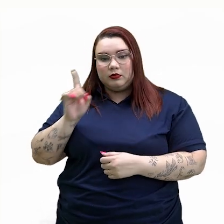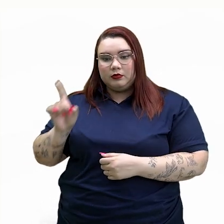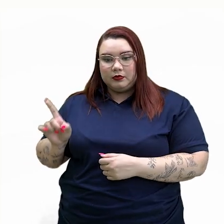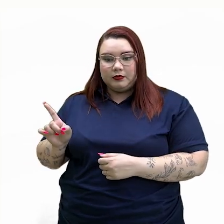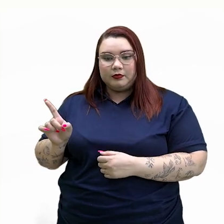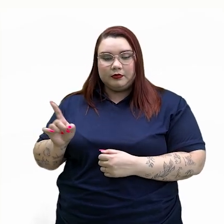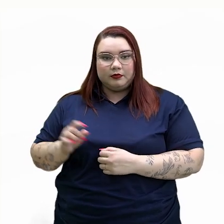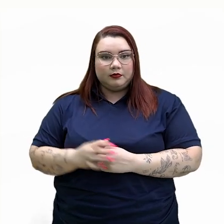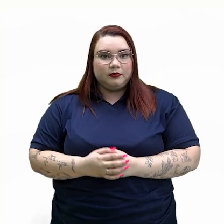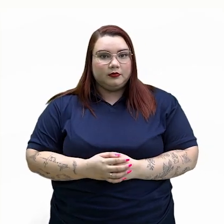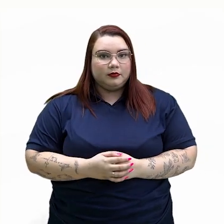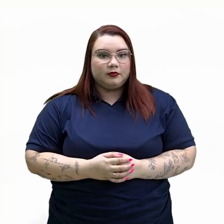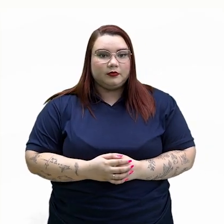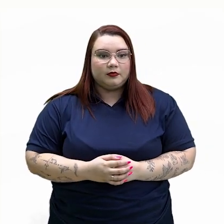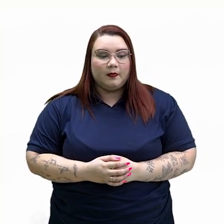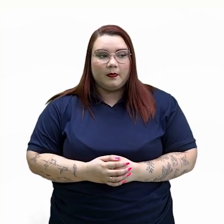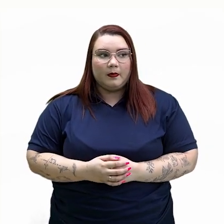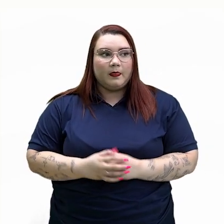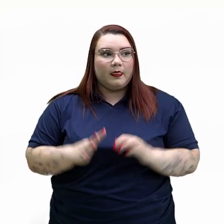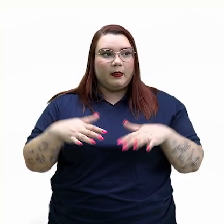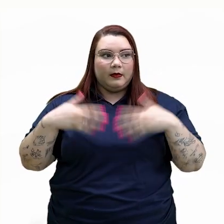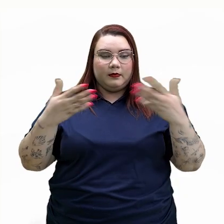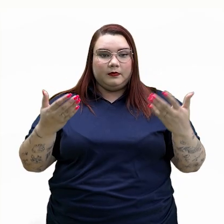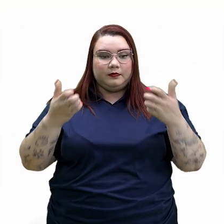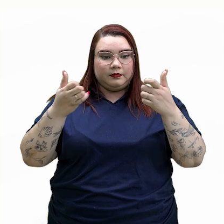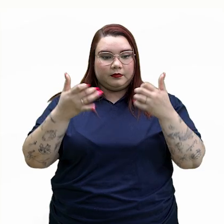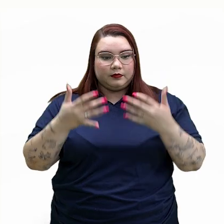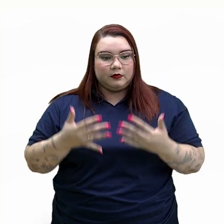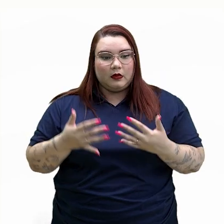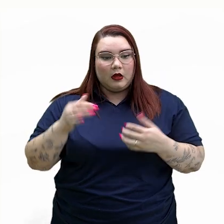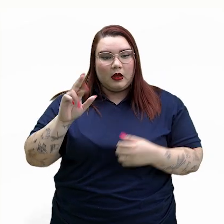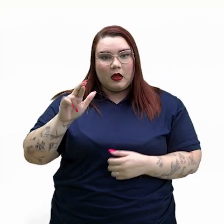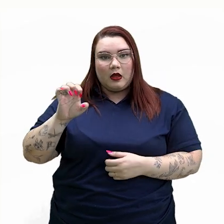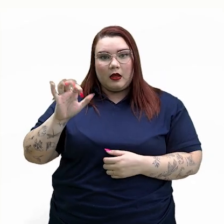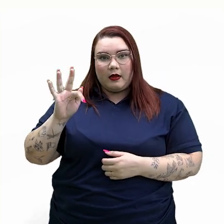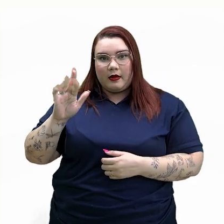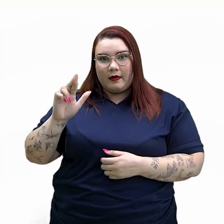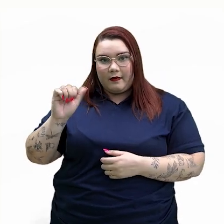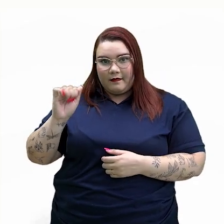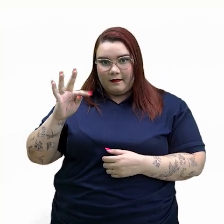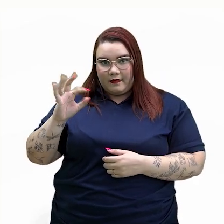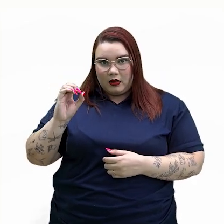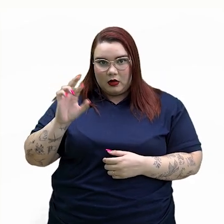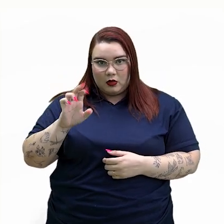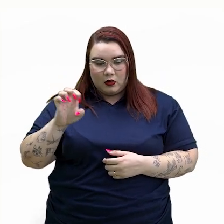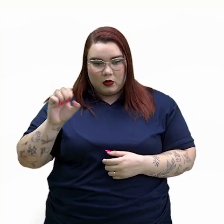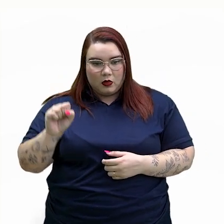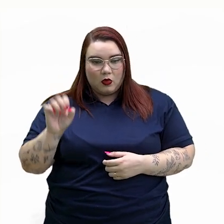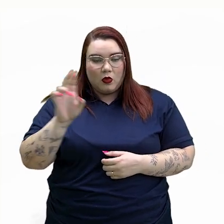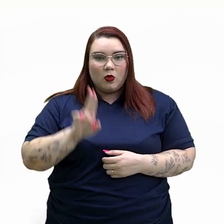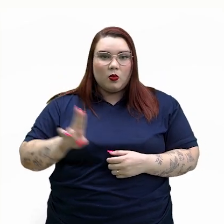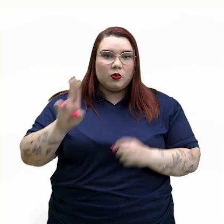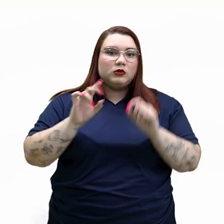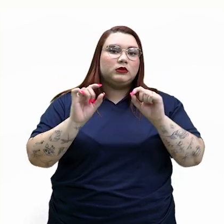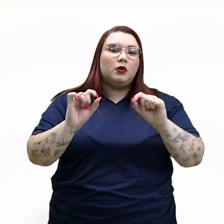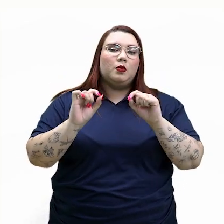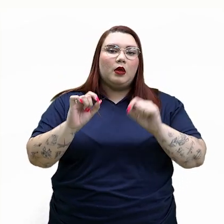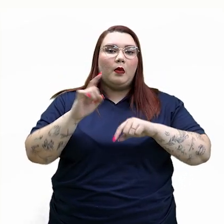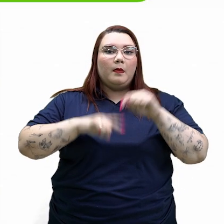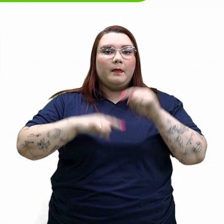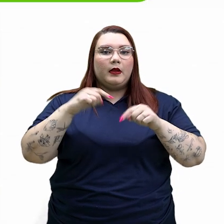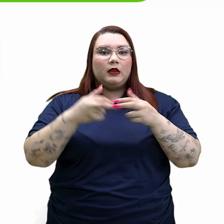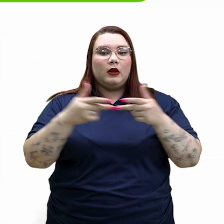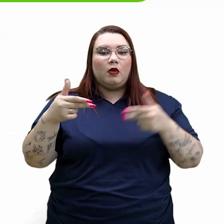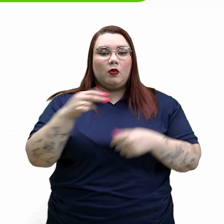e refratores. E quando se fala em refratores, usam-se as lentes. Olhem só.